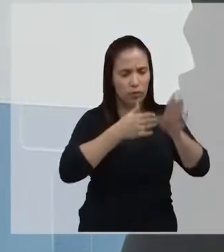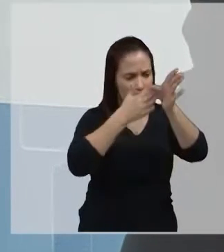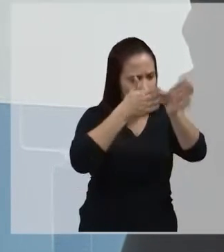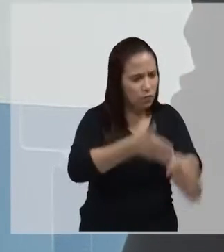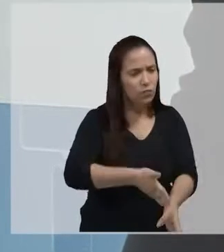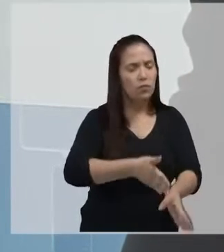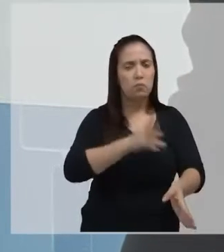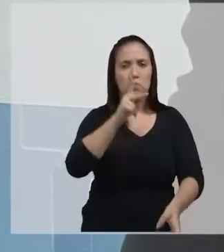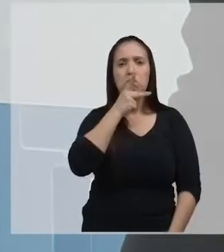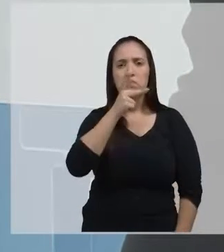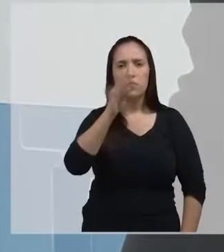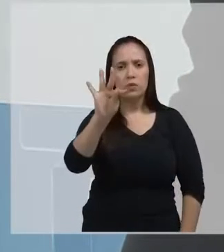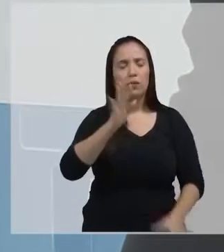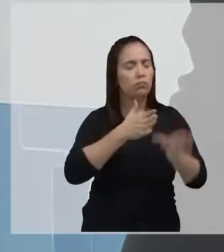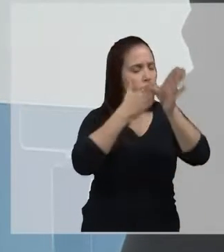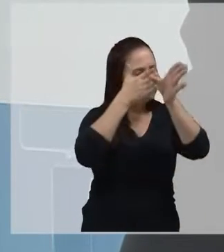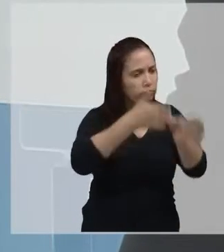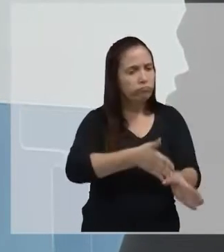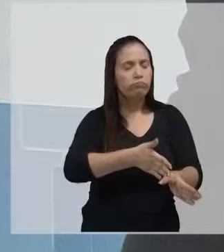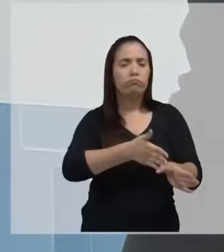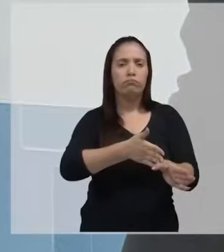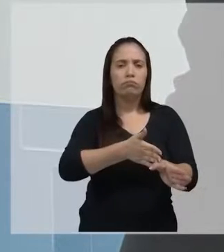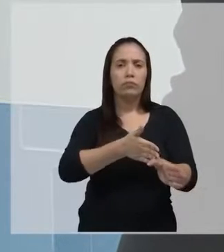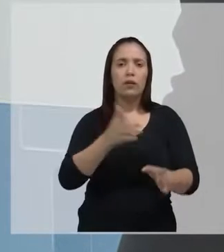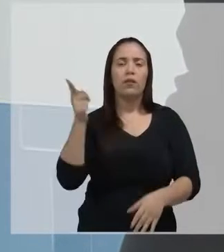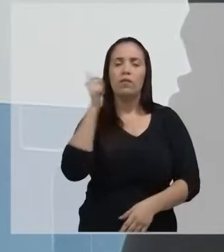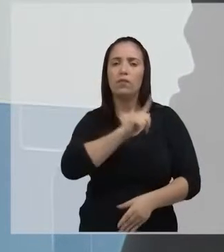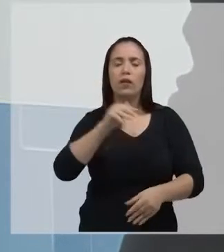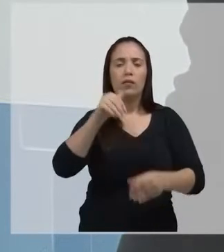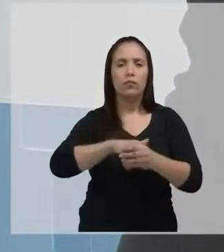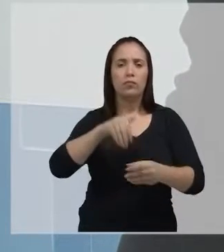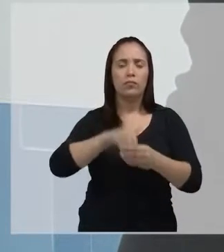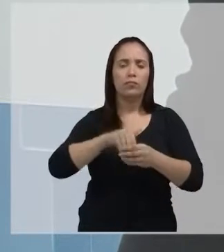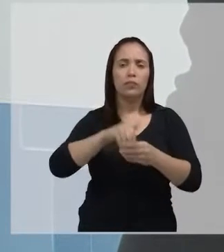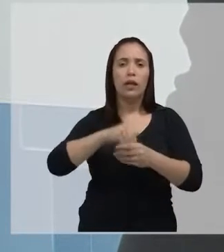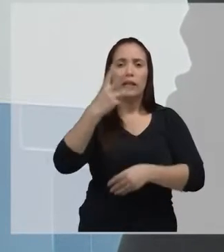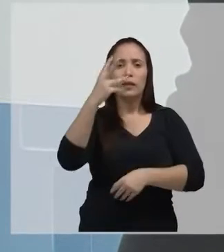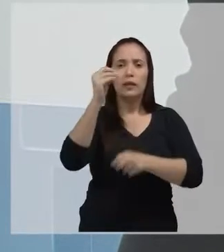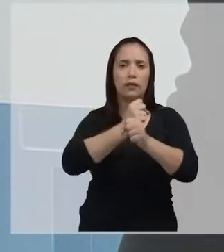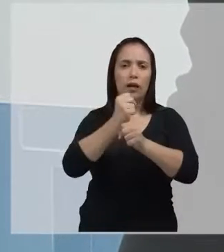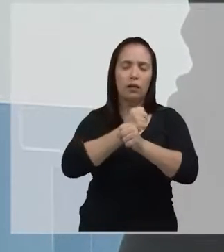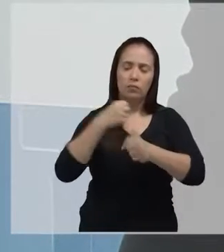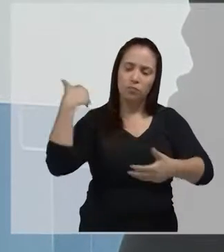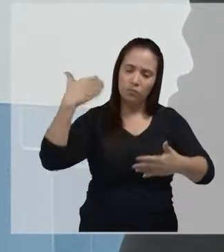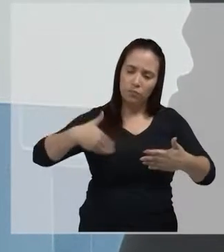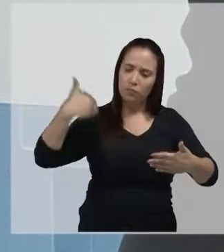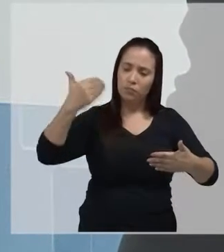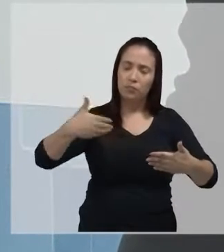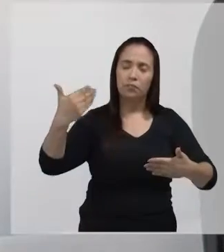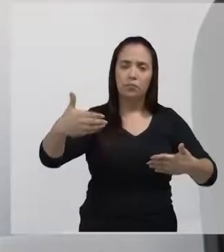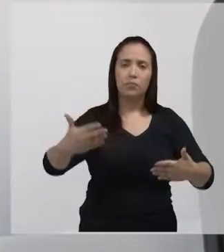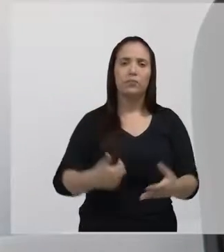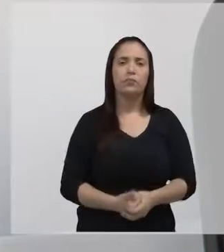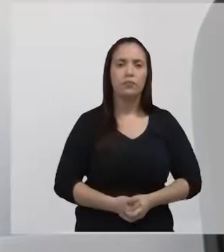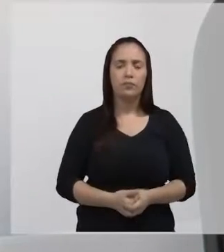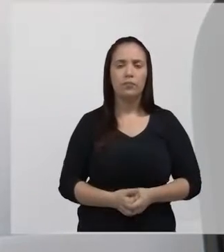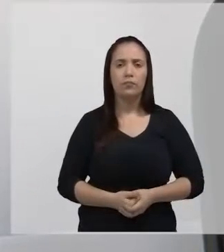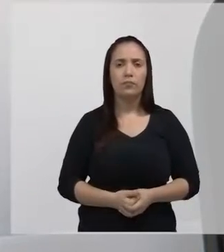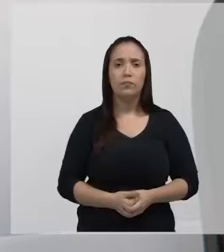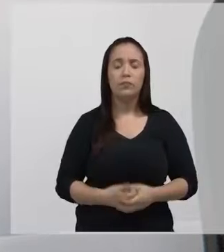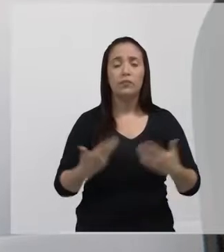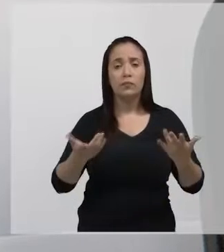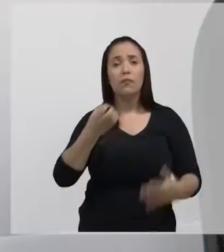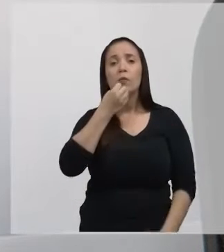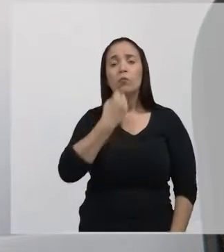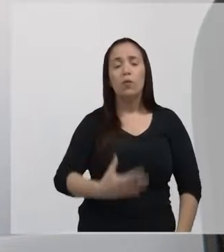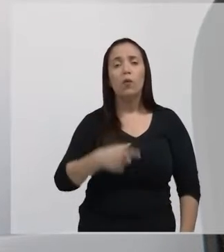foi criado e venceu as eleições ao longo desses 30 anos no Brasil, né, Luiz? Sem dúvida. Agora, você falou uma